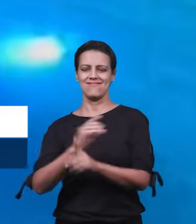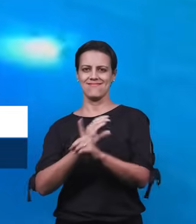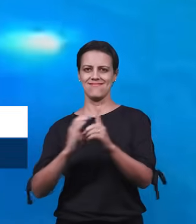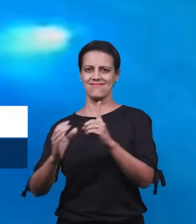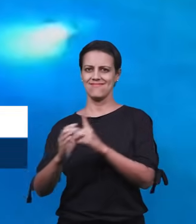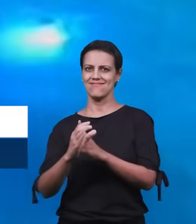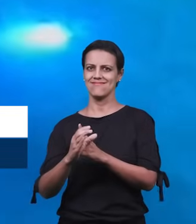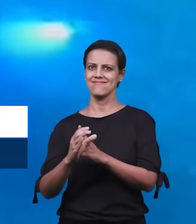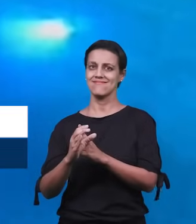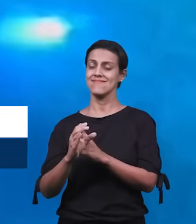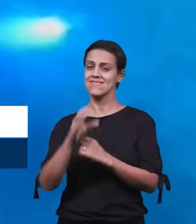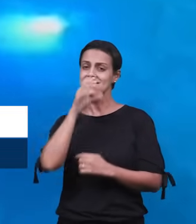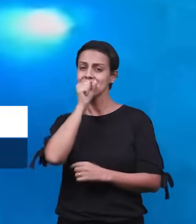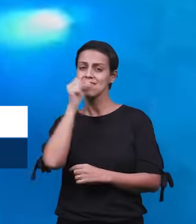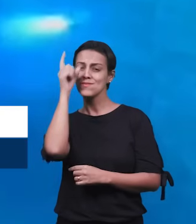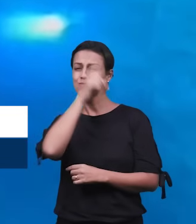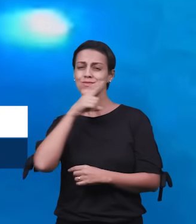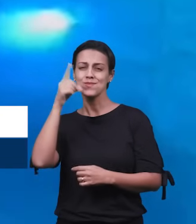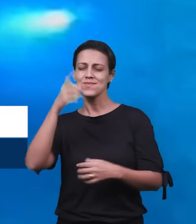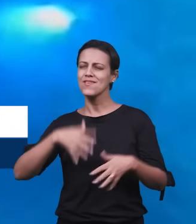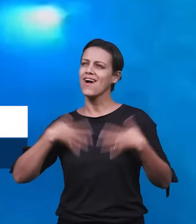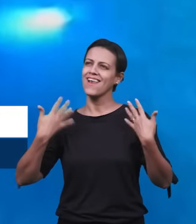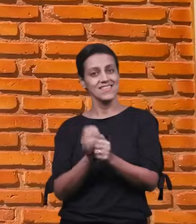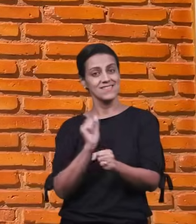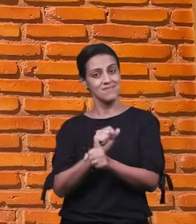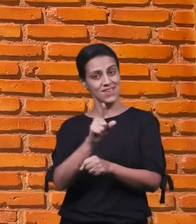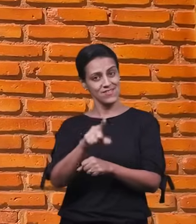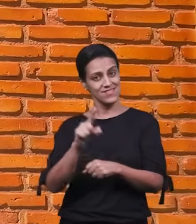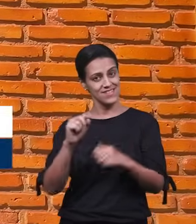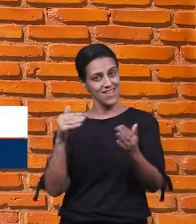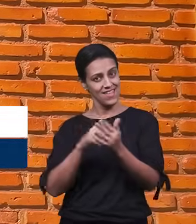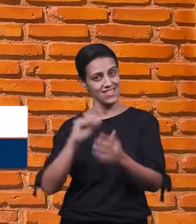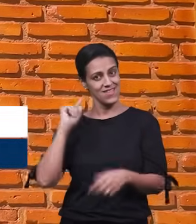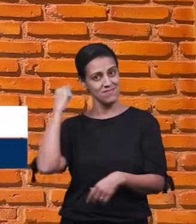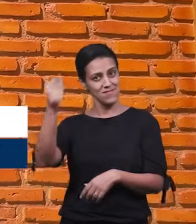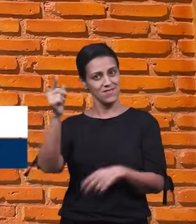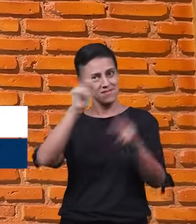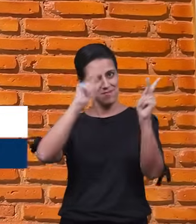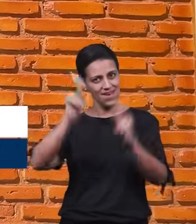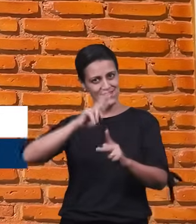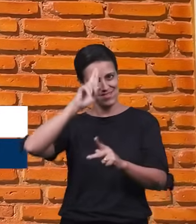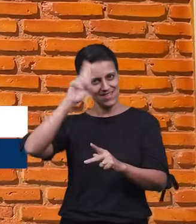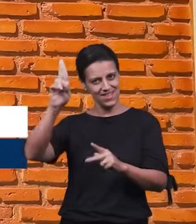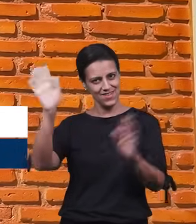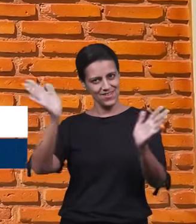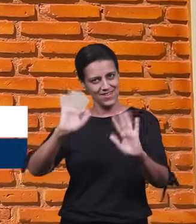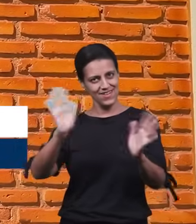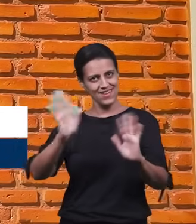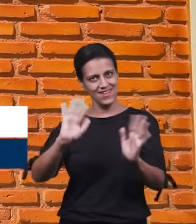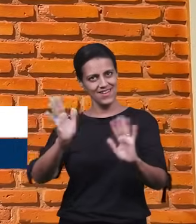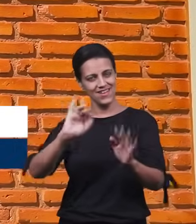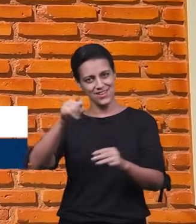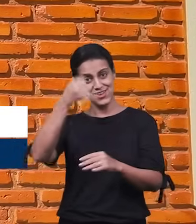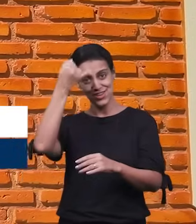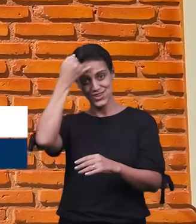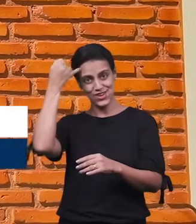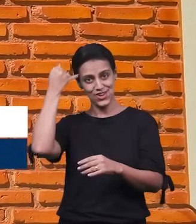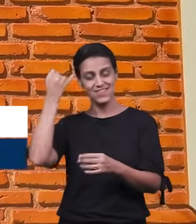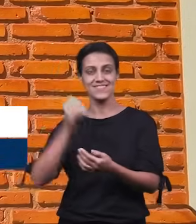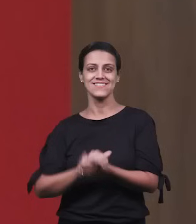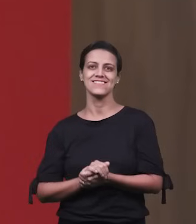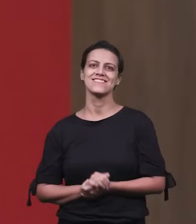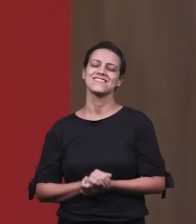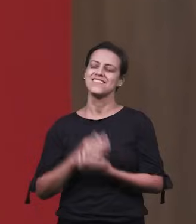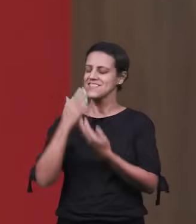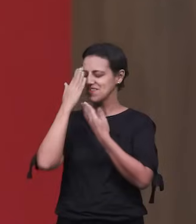final de semana de muita alegria aqui na igreja de Araguaína. Te aguardo e até a próxima edição. Paz do Senhor, meus amados irmãos. Jorge, é com